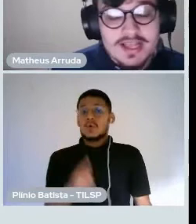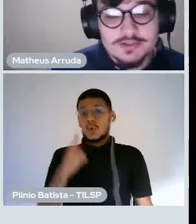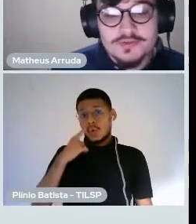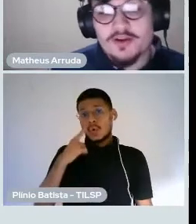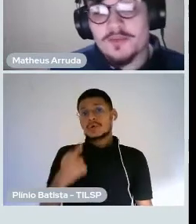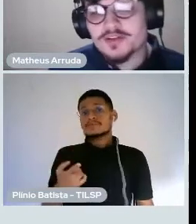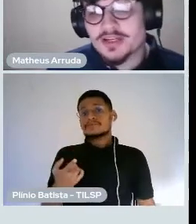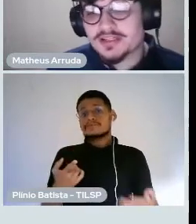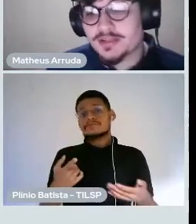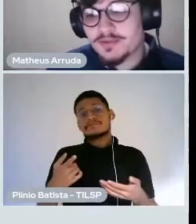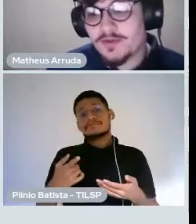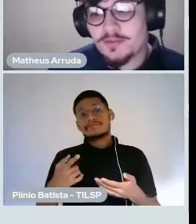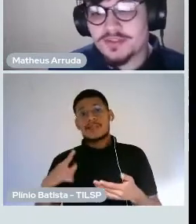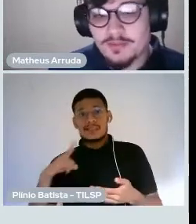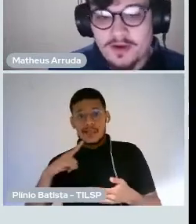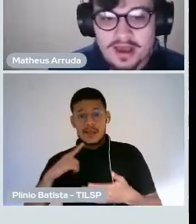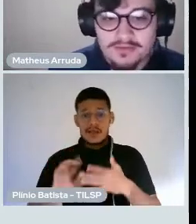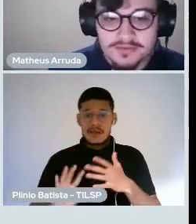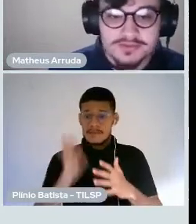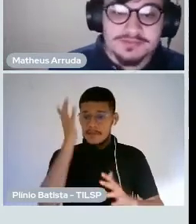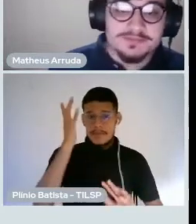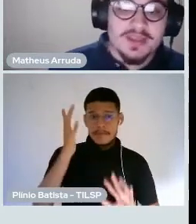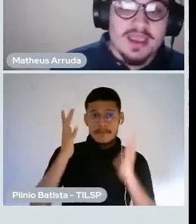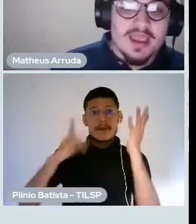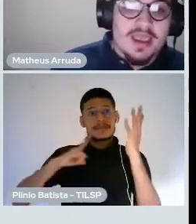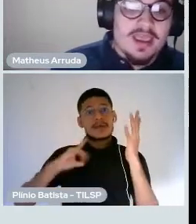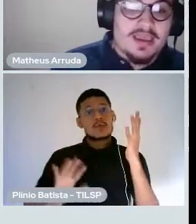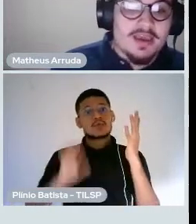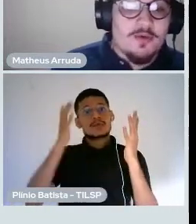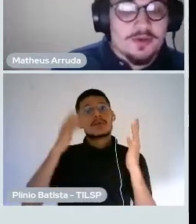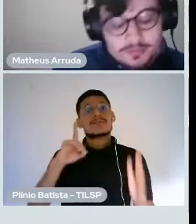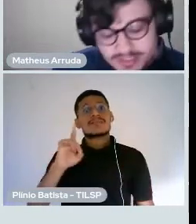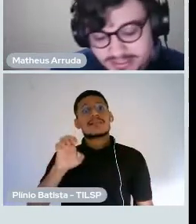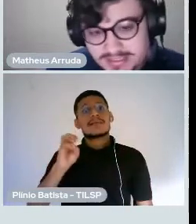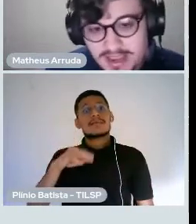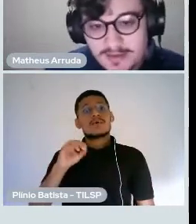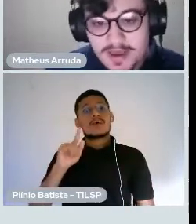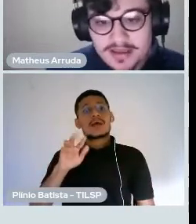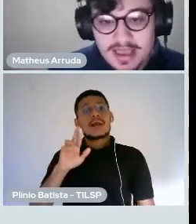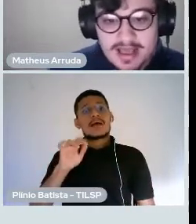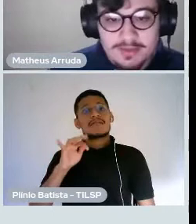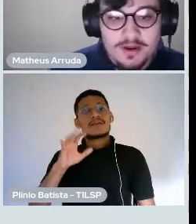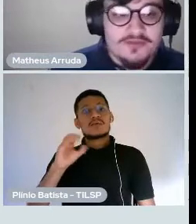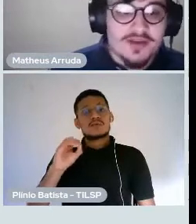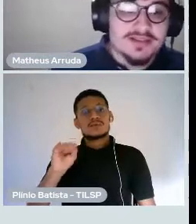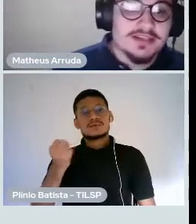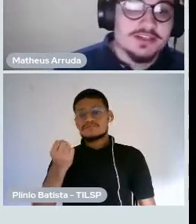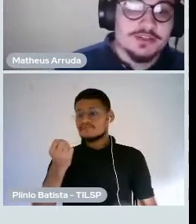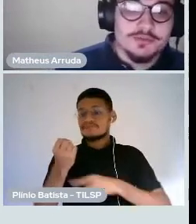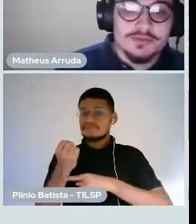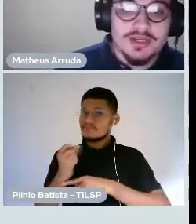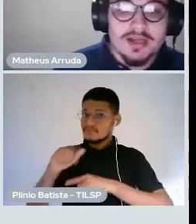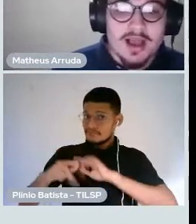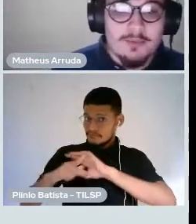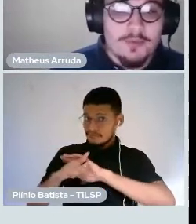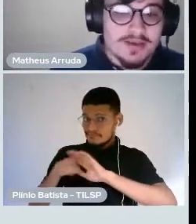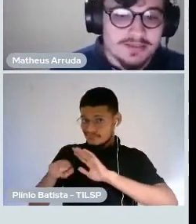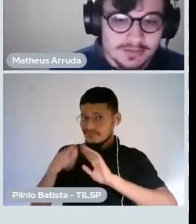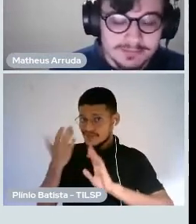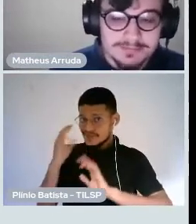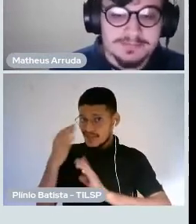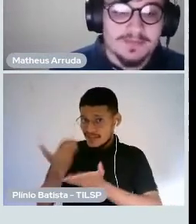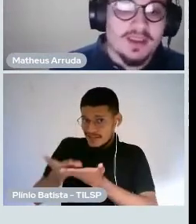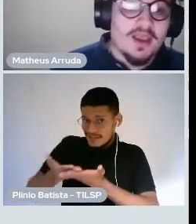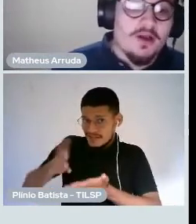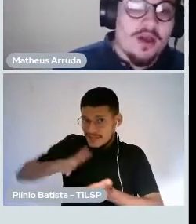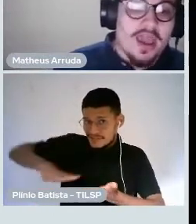E com isso nascem os fenômenos que a gente chama de fenômenos demográficos. Que, como a gente já sabe, a demografia é uma ciência que estuda a